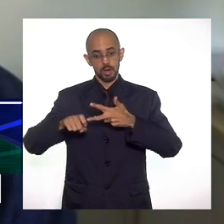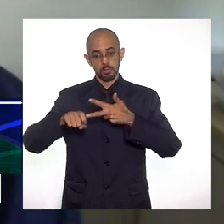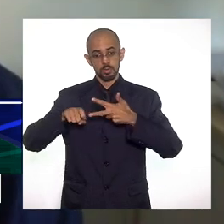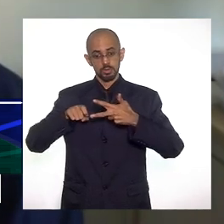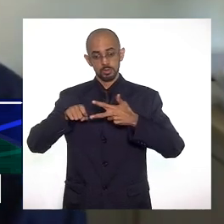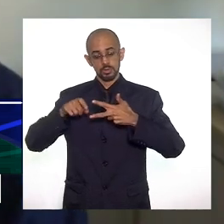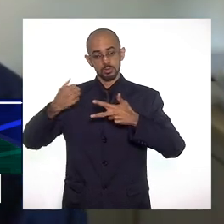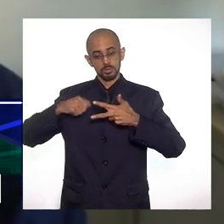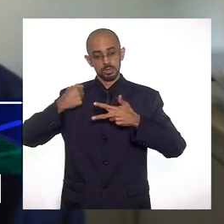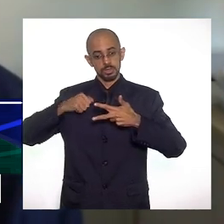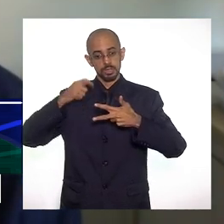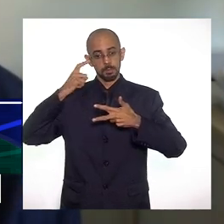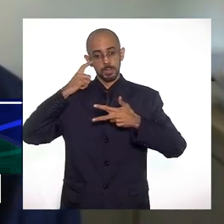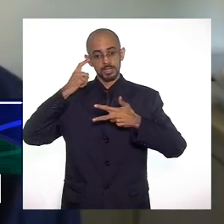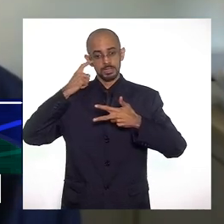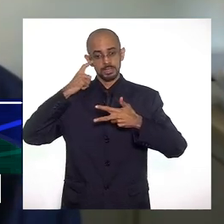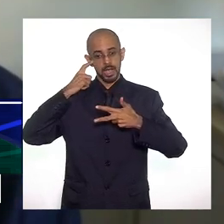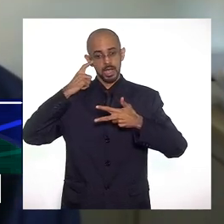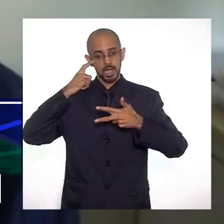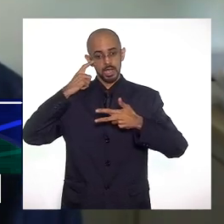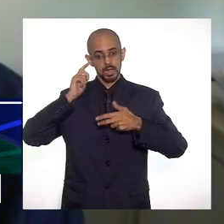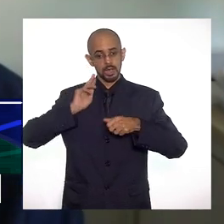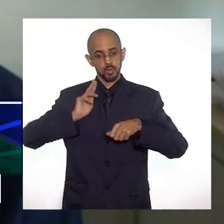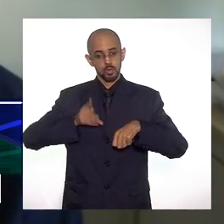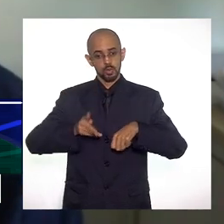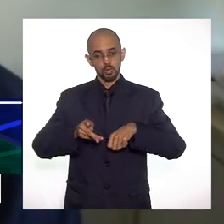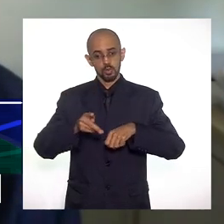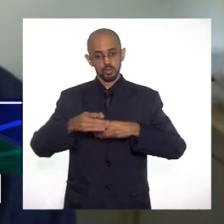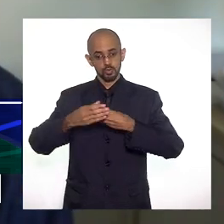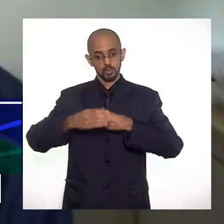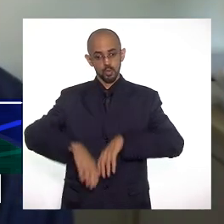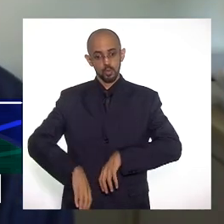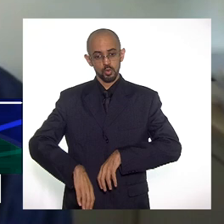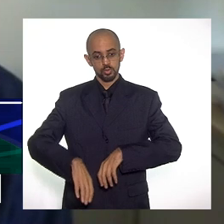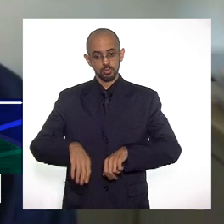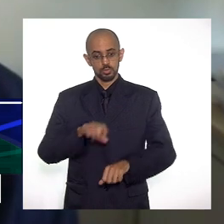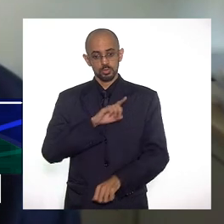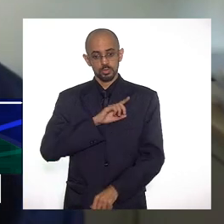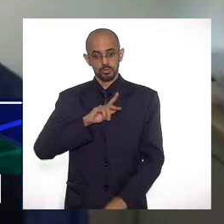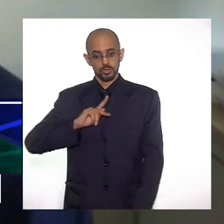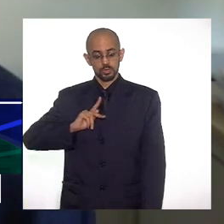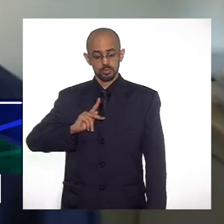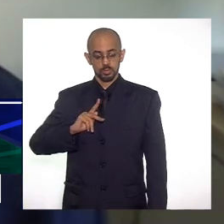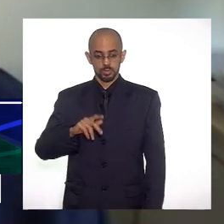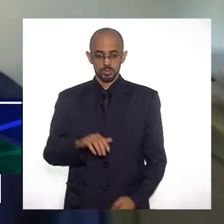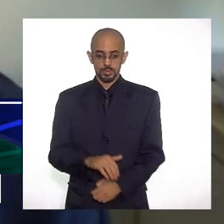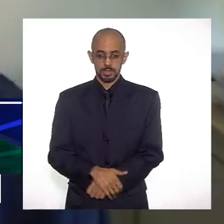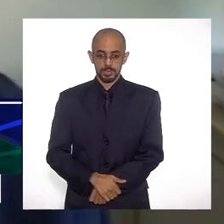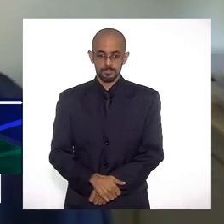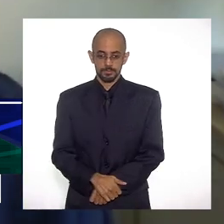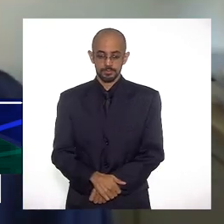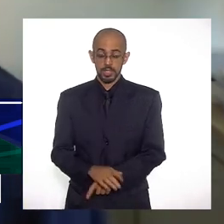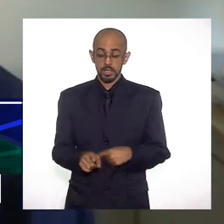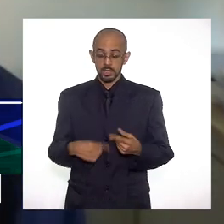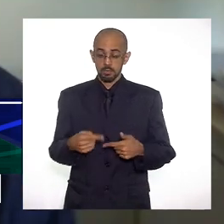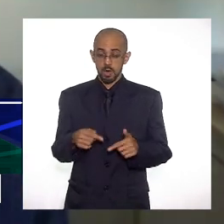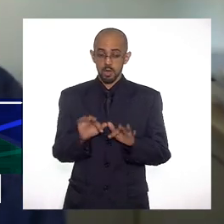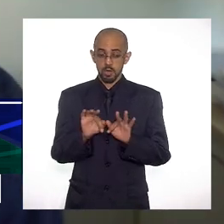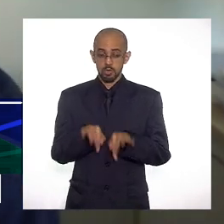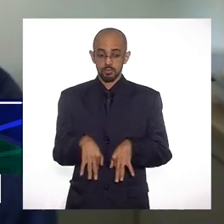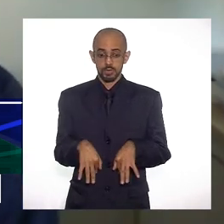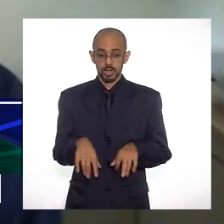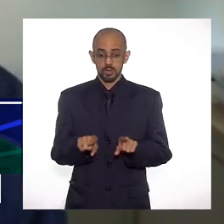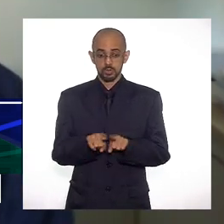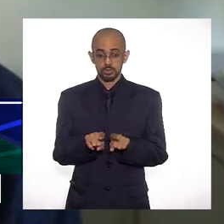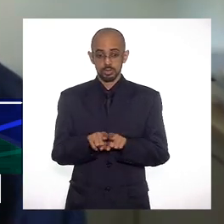pensar na preservação dos concursos públicos da defensoria. Bom, e, finalmente, a